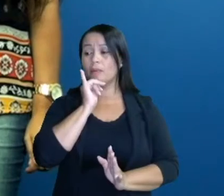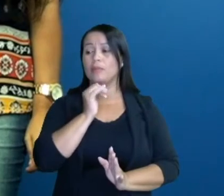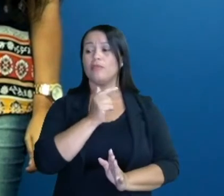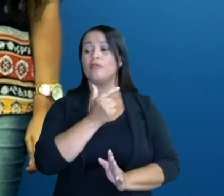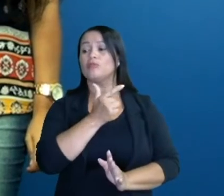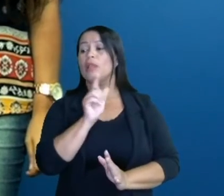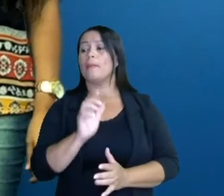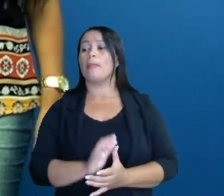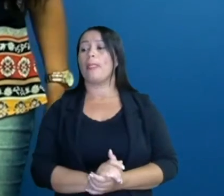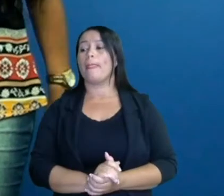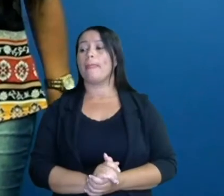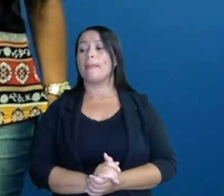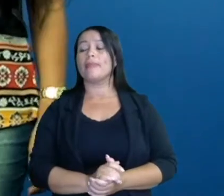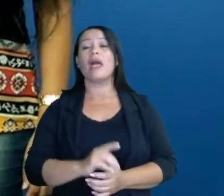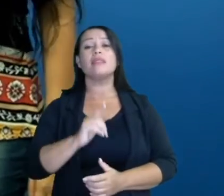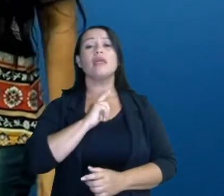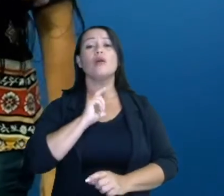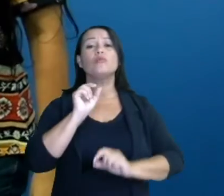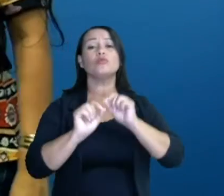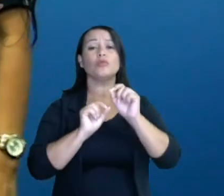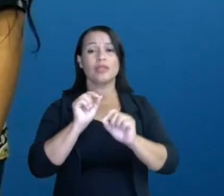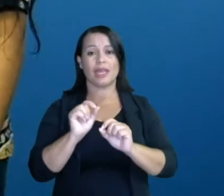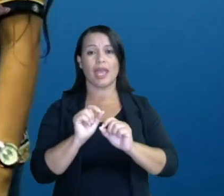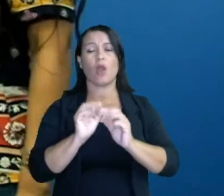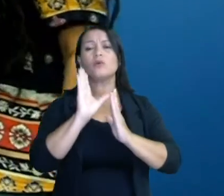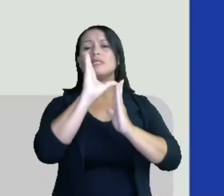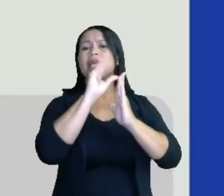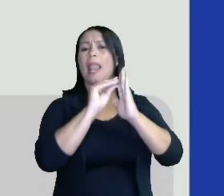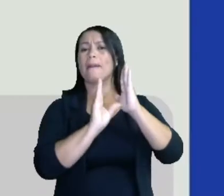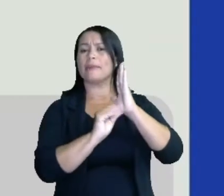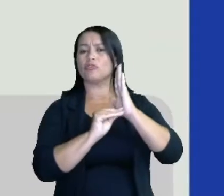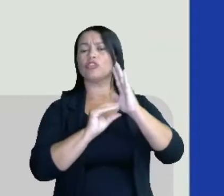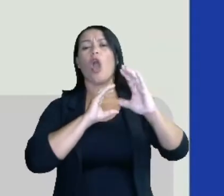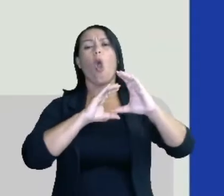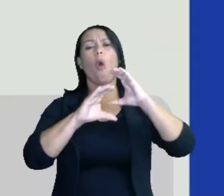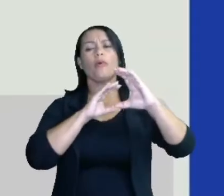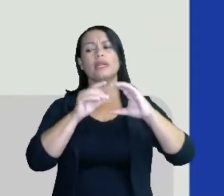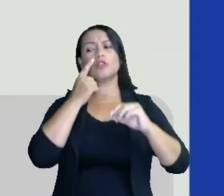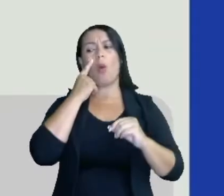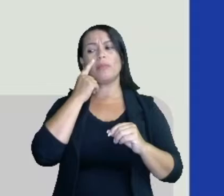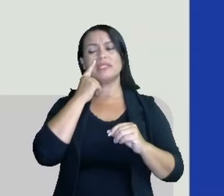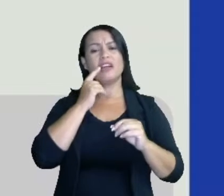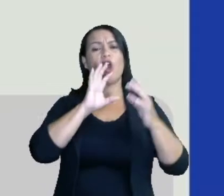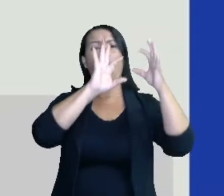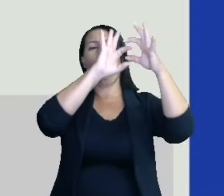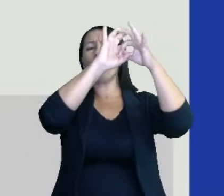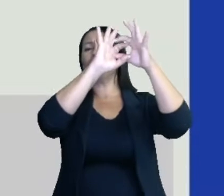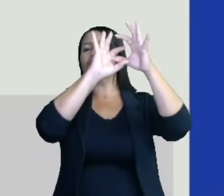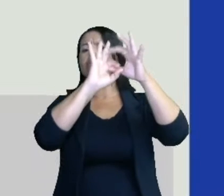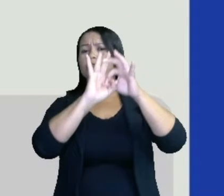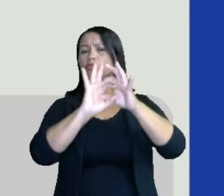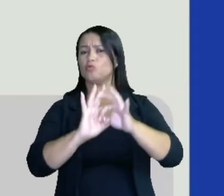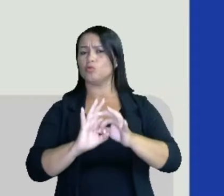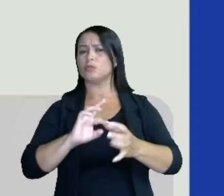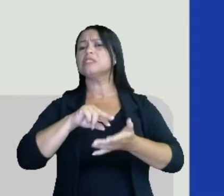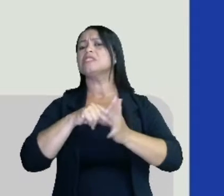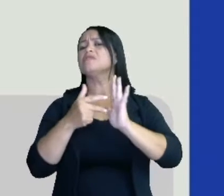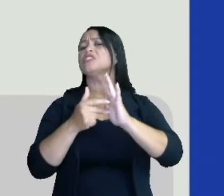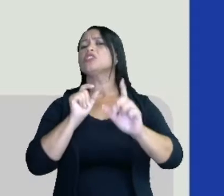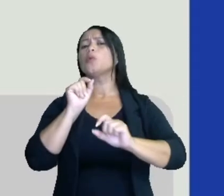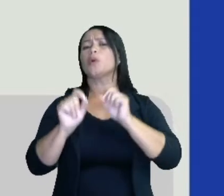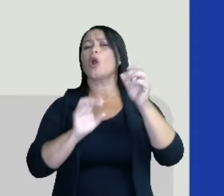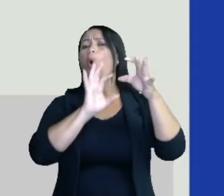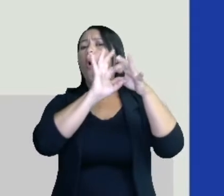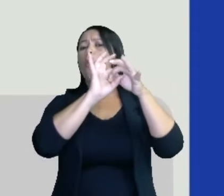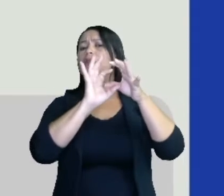lá, vamos seguir. Temos aqui os elementos da comunicação. Coloquei ali contexto. O que é contexto? Contexto